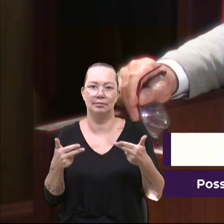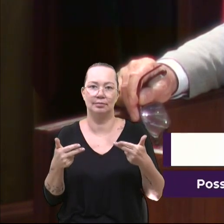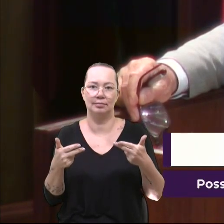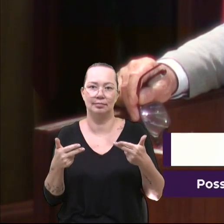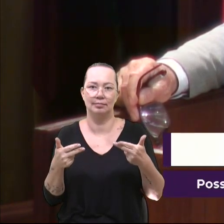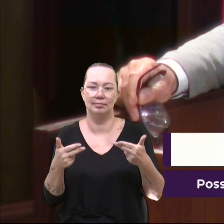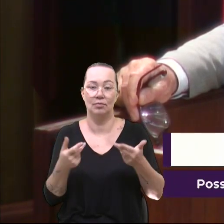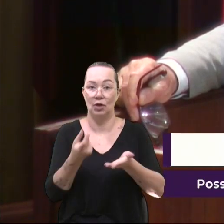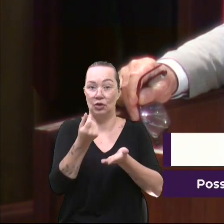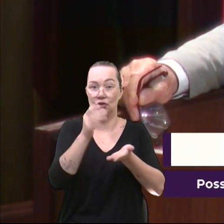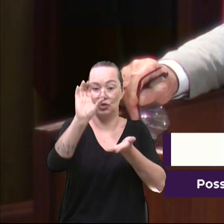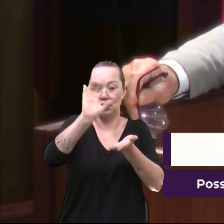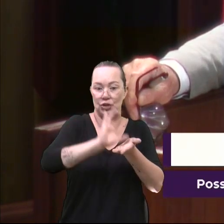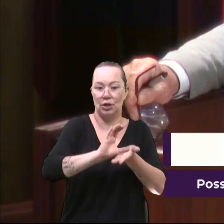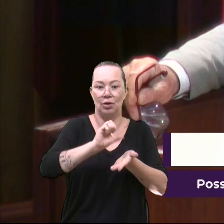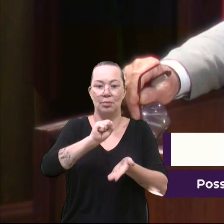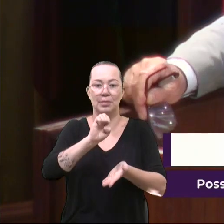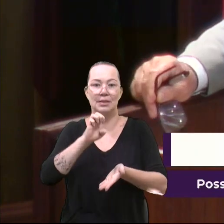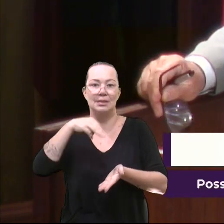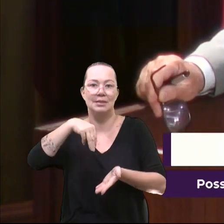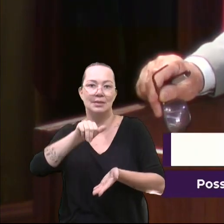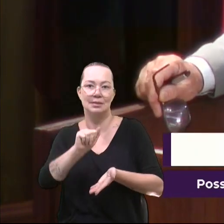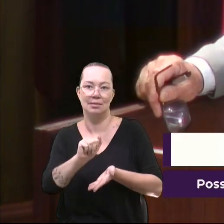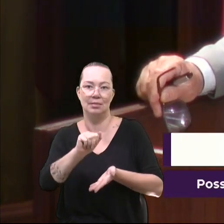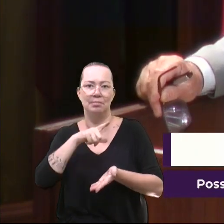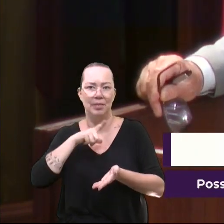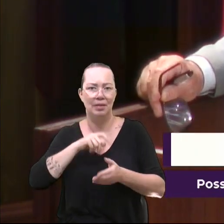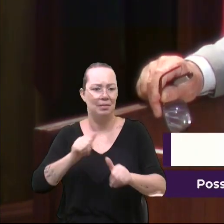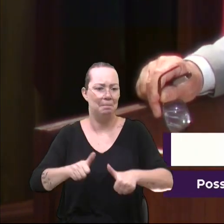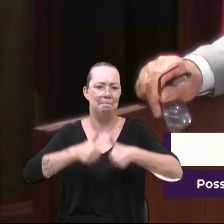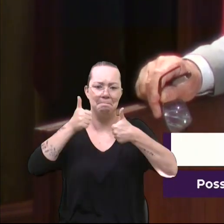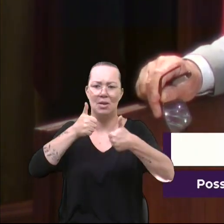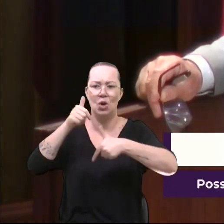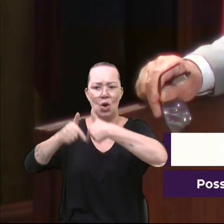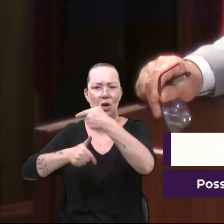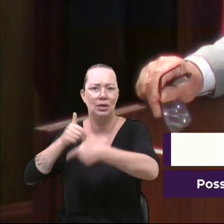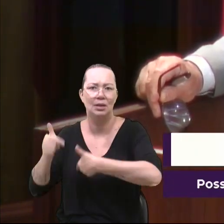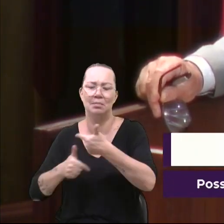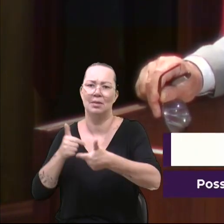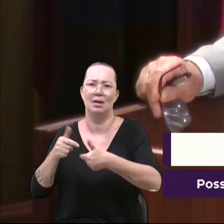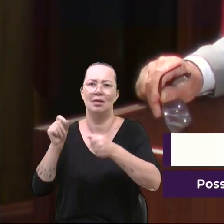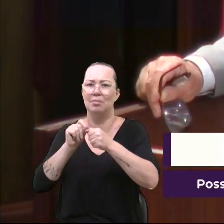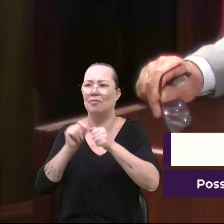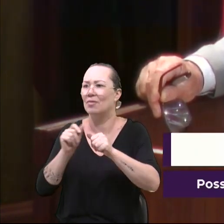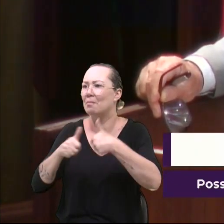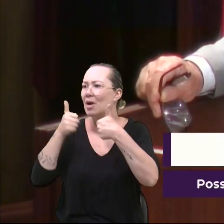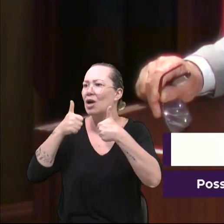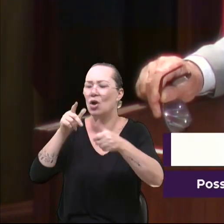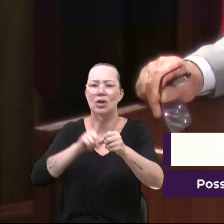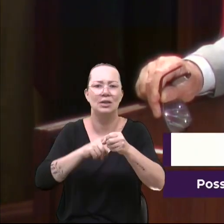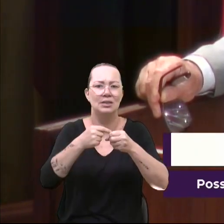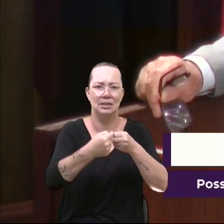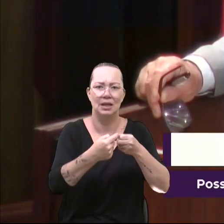Recursos para o fundo da SEMA, para termos mais equipes regularizando a nossa cidade, que anda bem, mas pode melhorar.